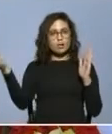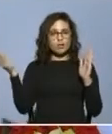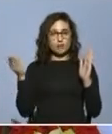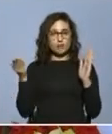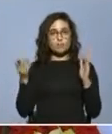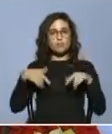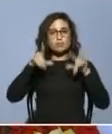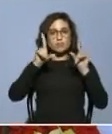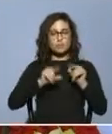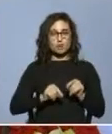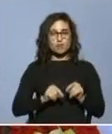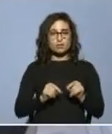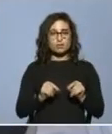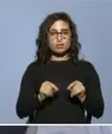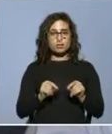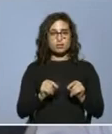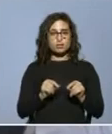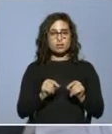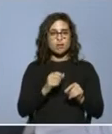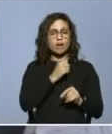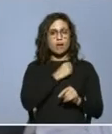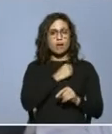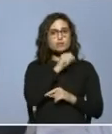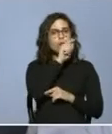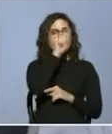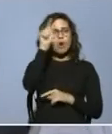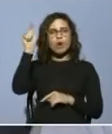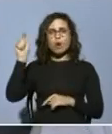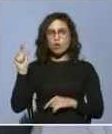mas também em tantas casas,